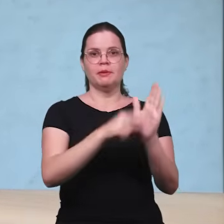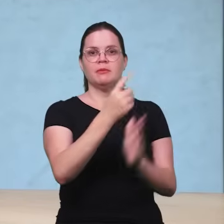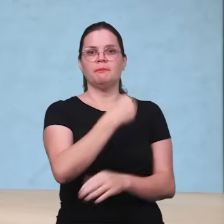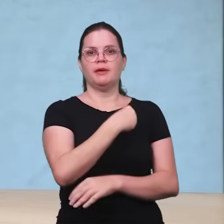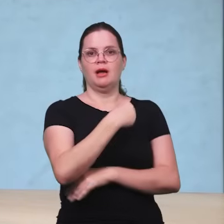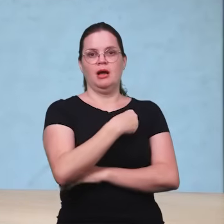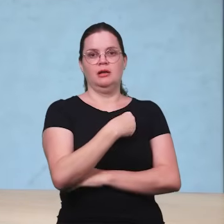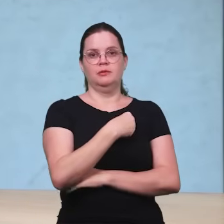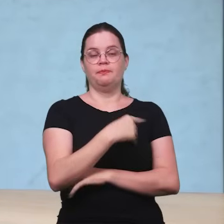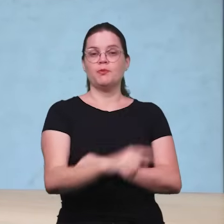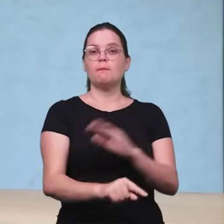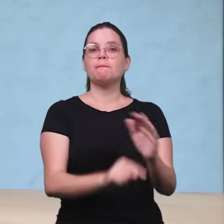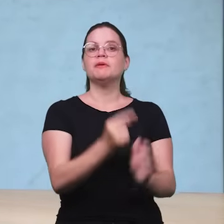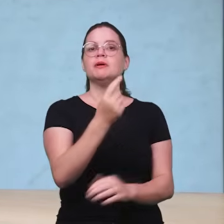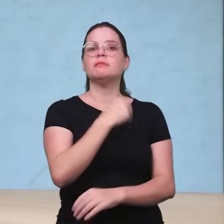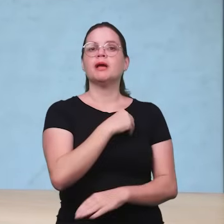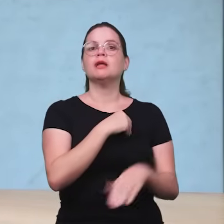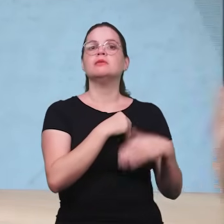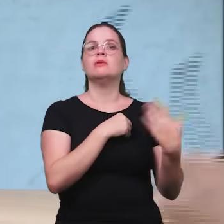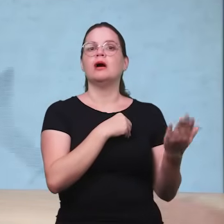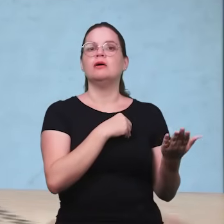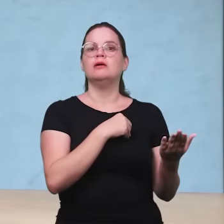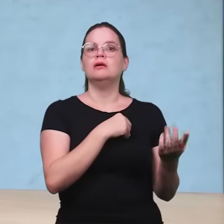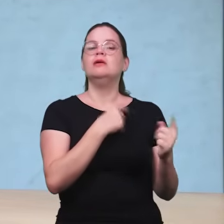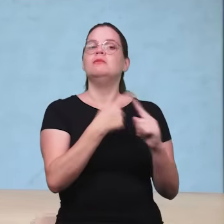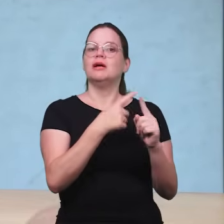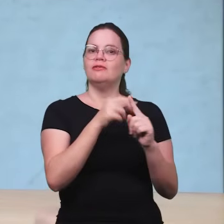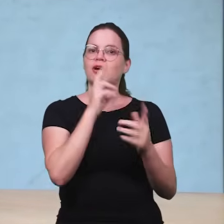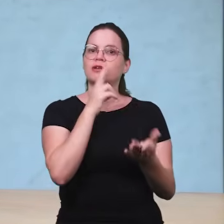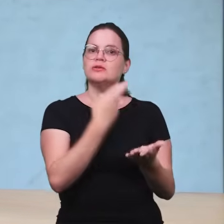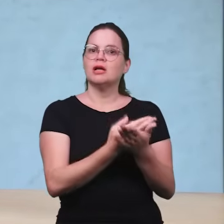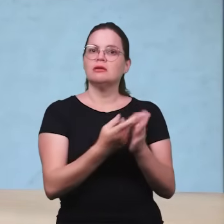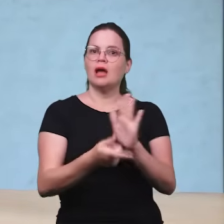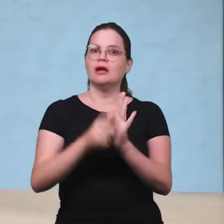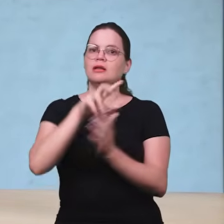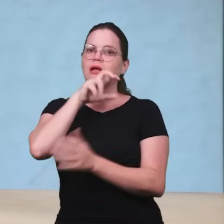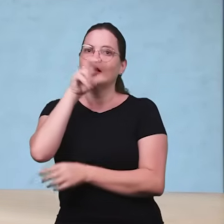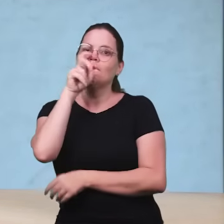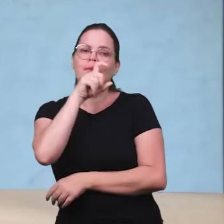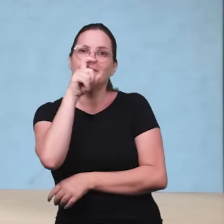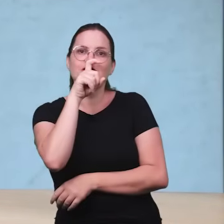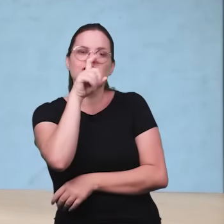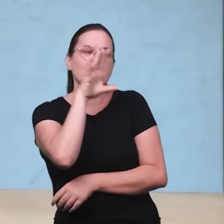O pecado original foi fruto de uma mentira. E